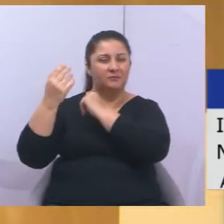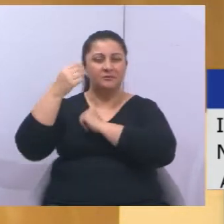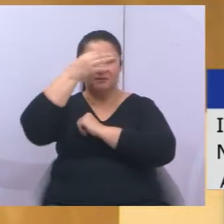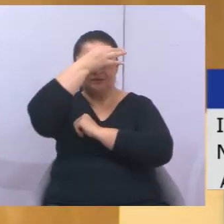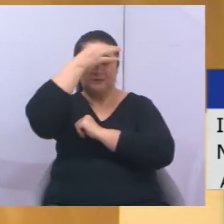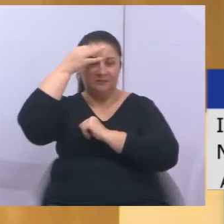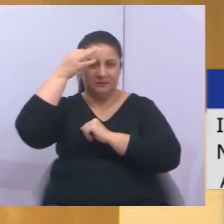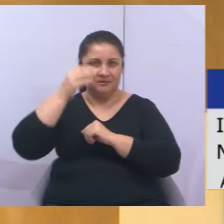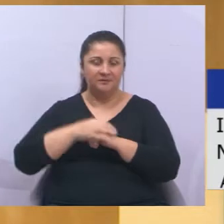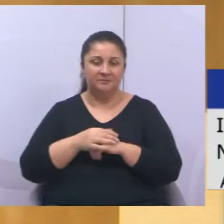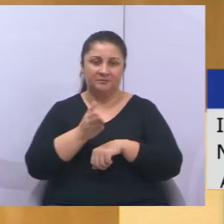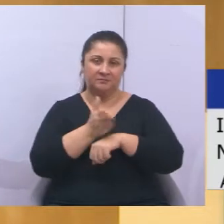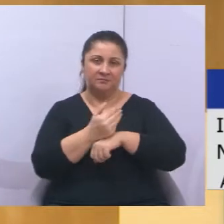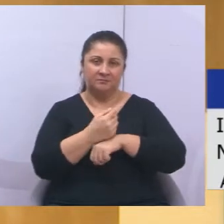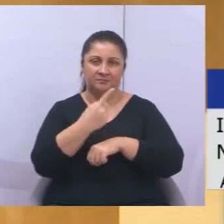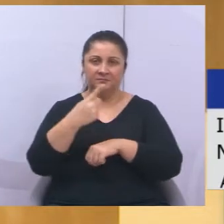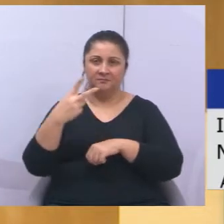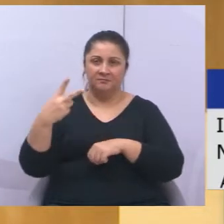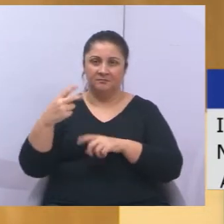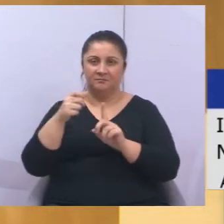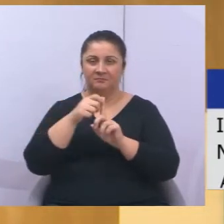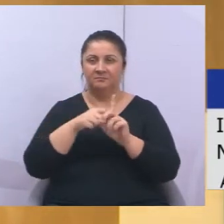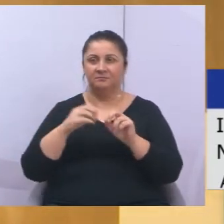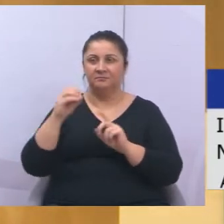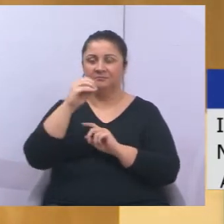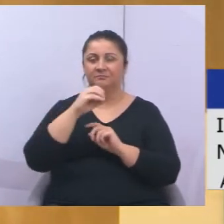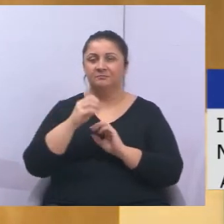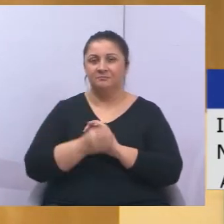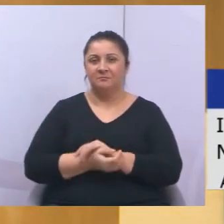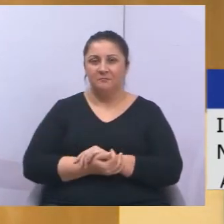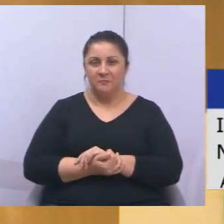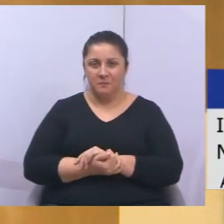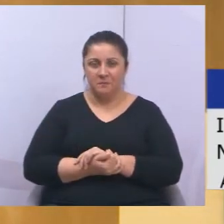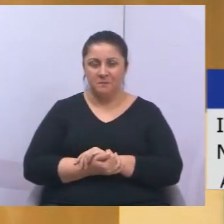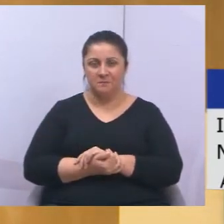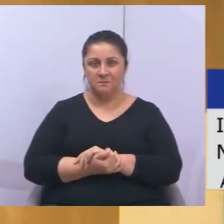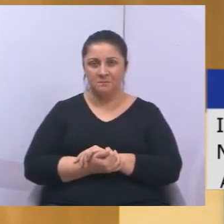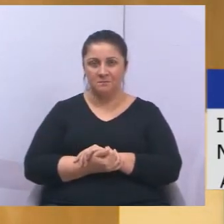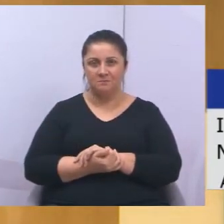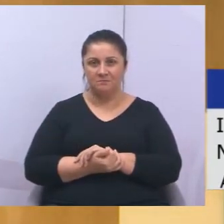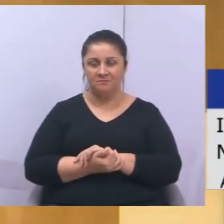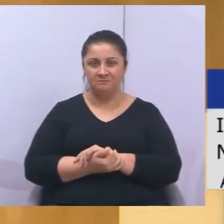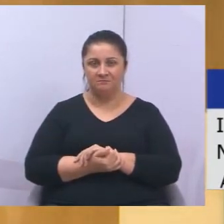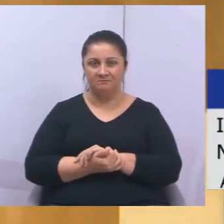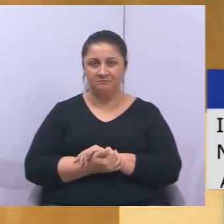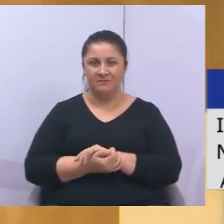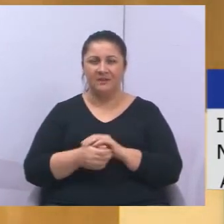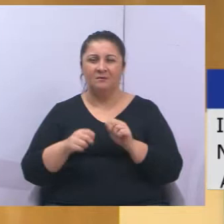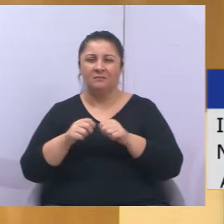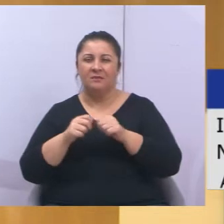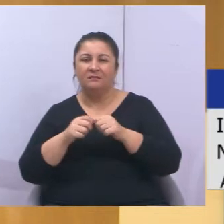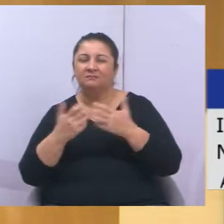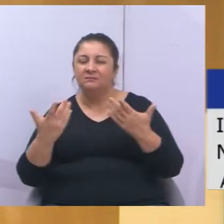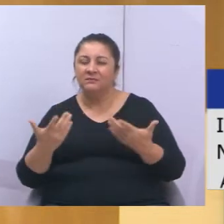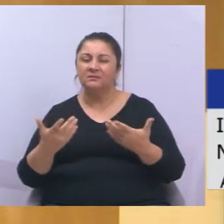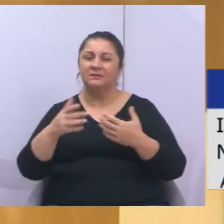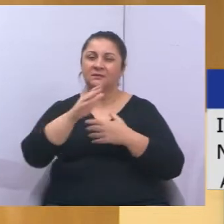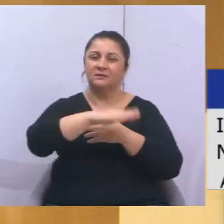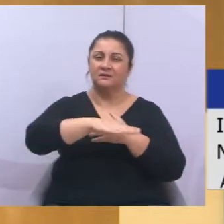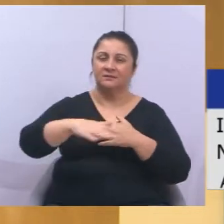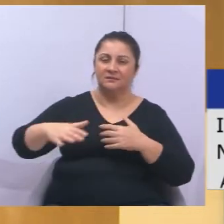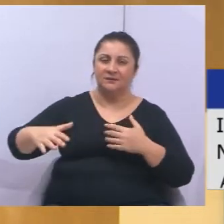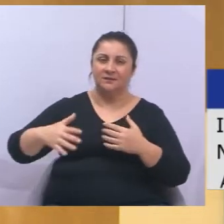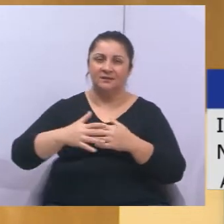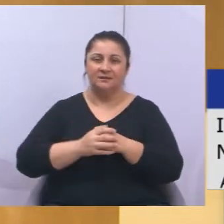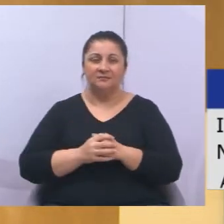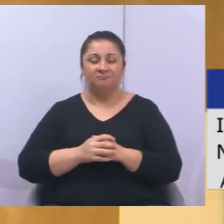antecede o dia 12 de outubro, é justamente para isso, para voltar a dar a essas crianças